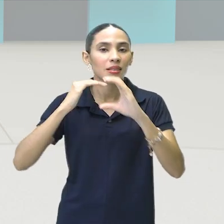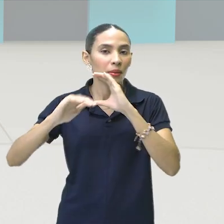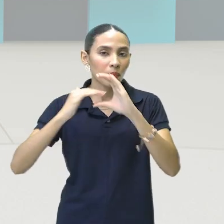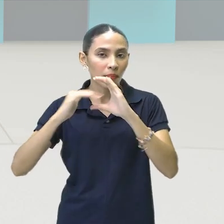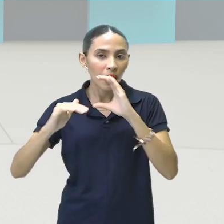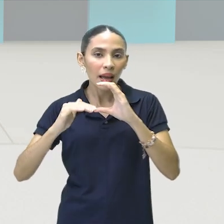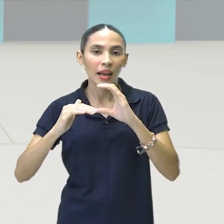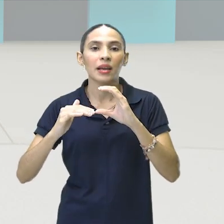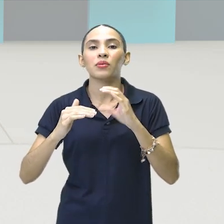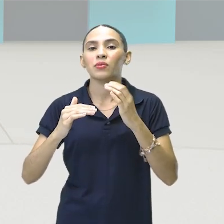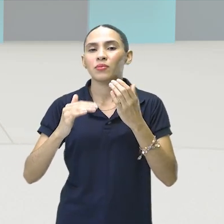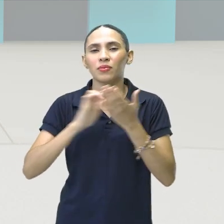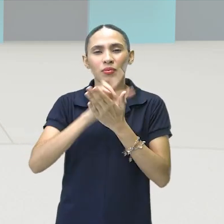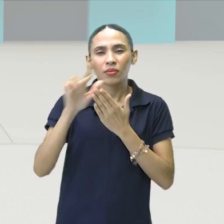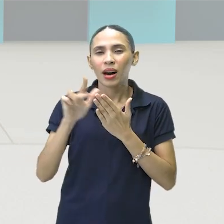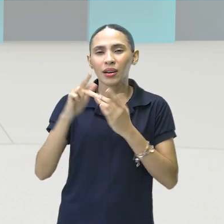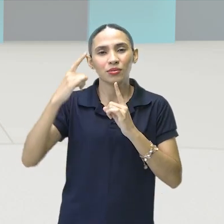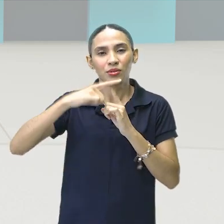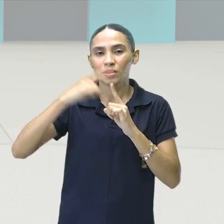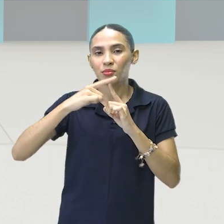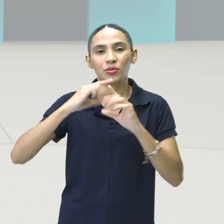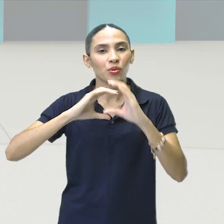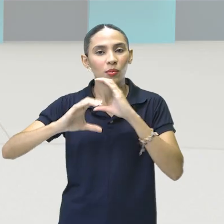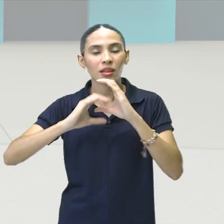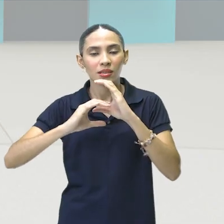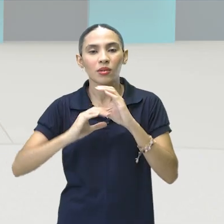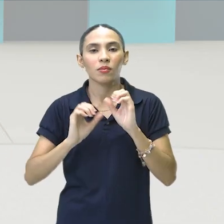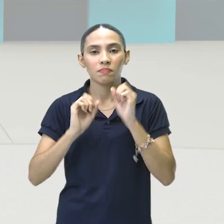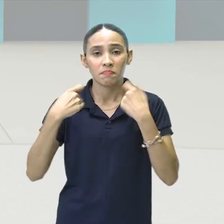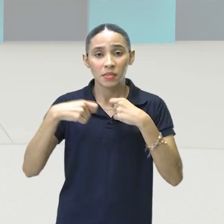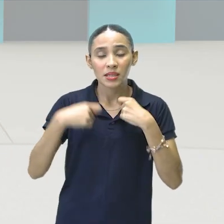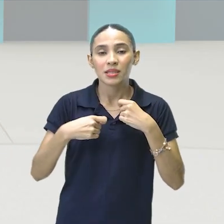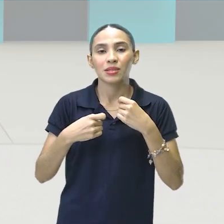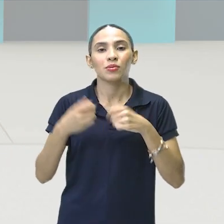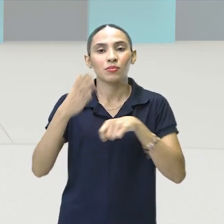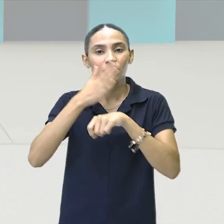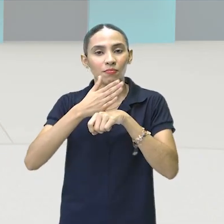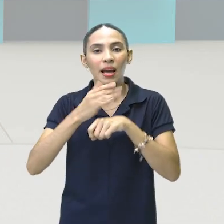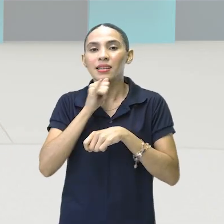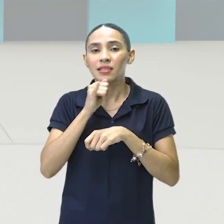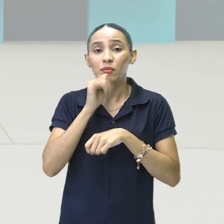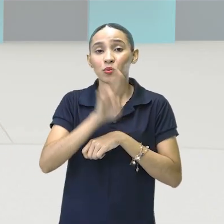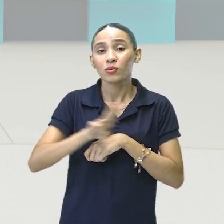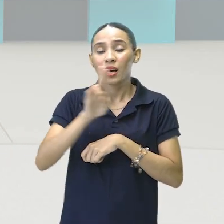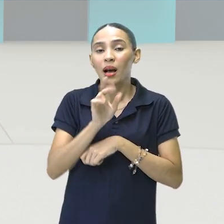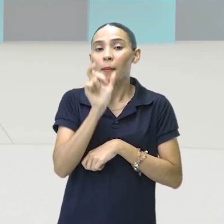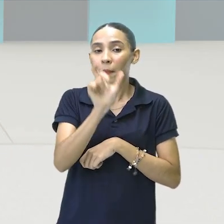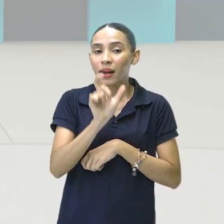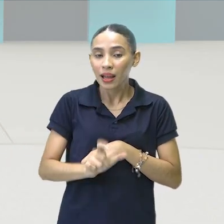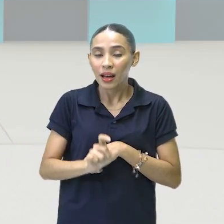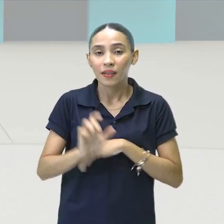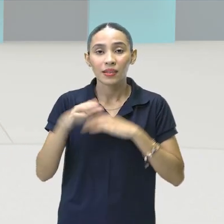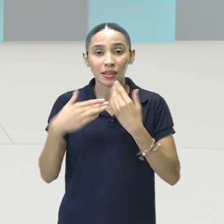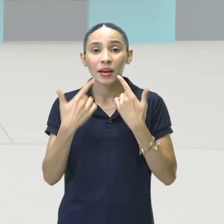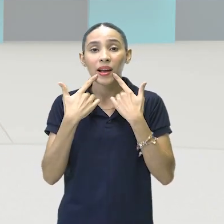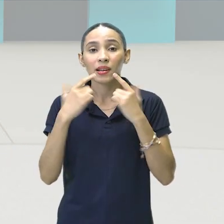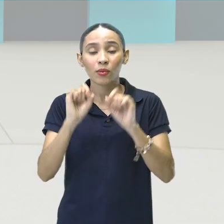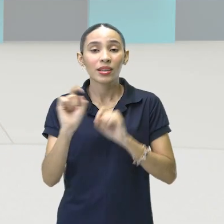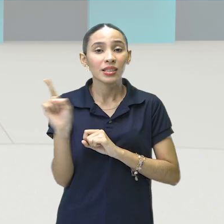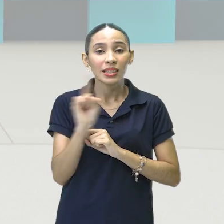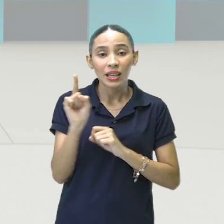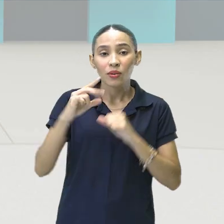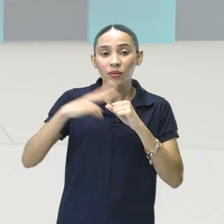e-mails, chamadas, tudo aquilo que eu preciso colocar em palavras. E a linguagem